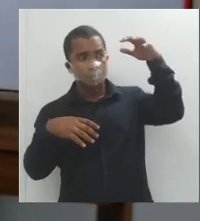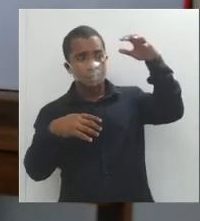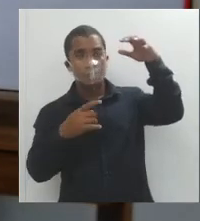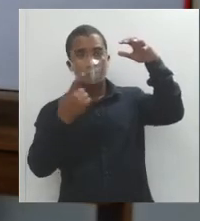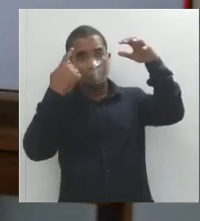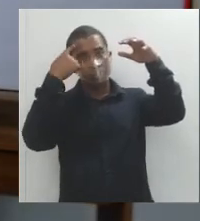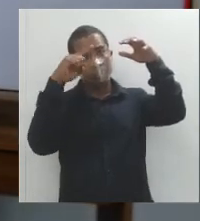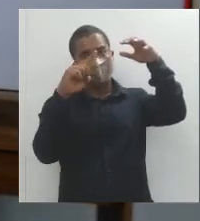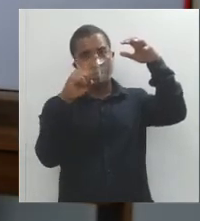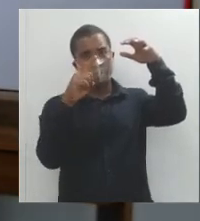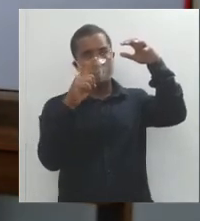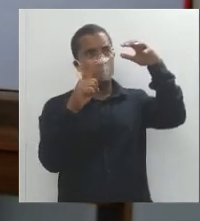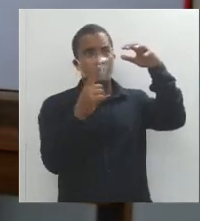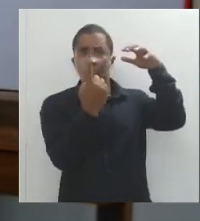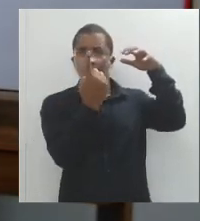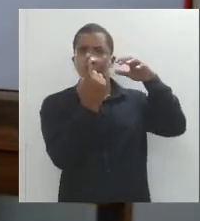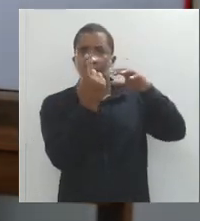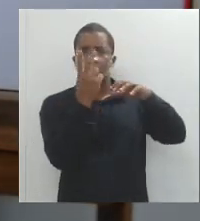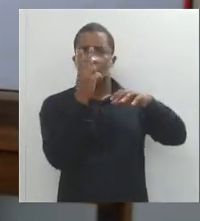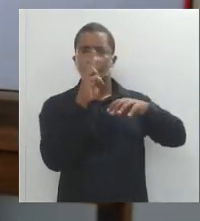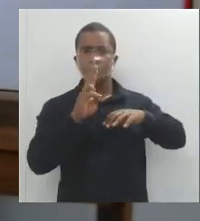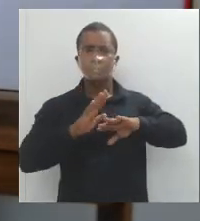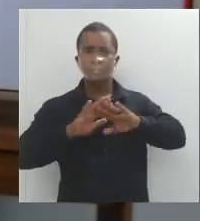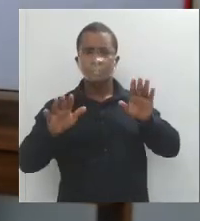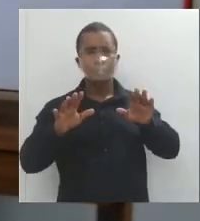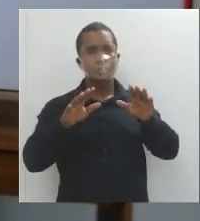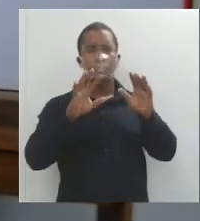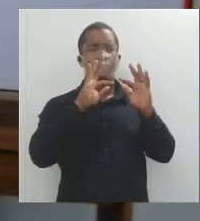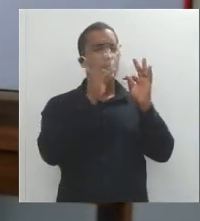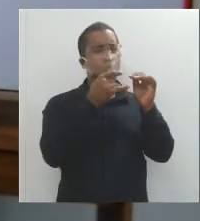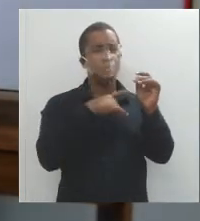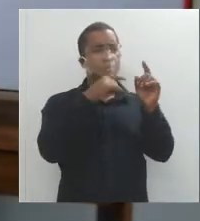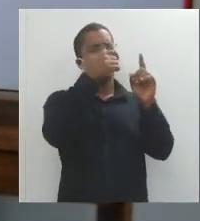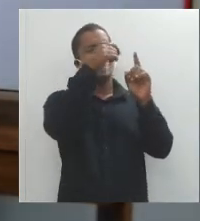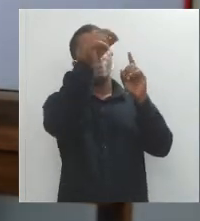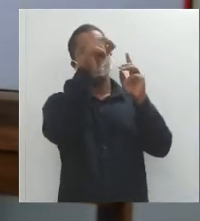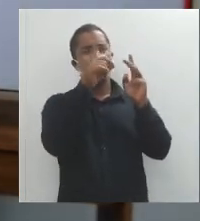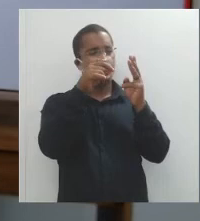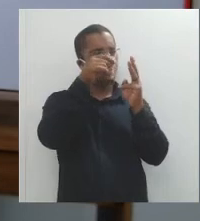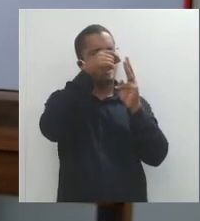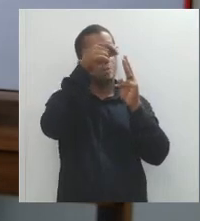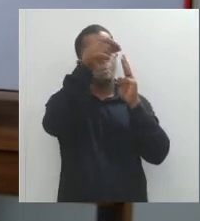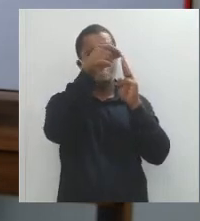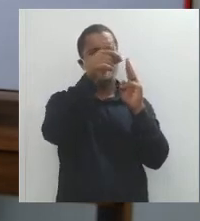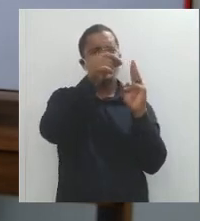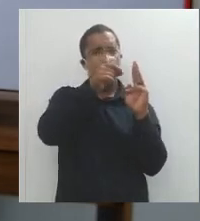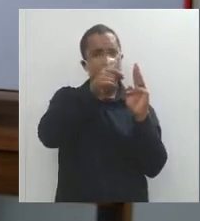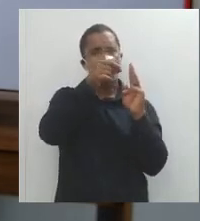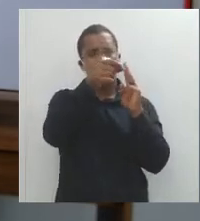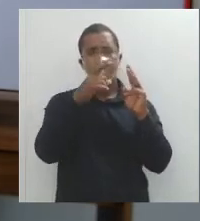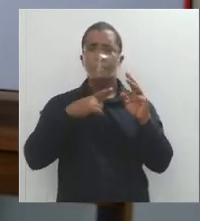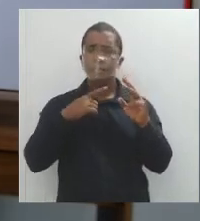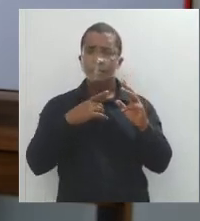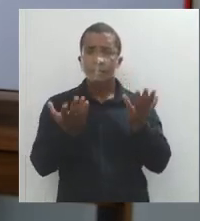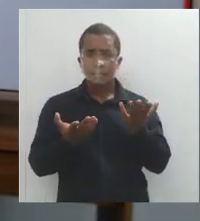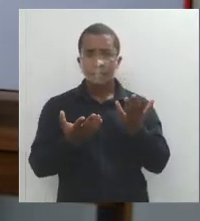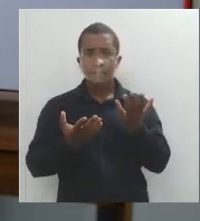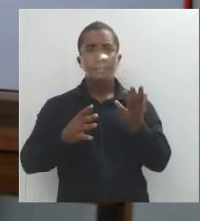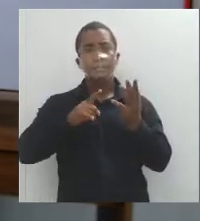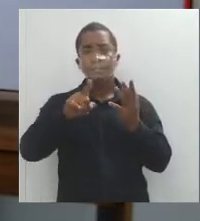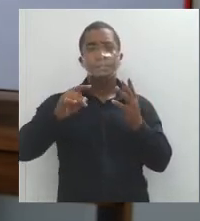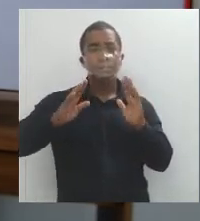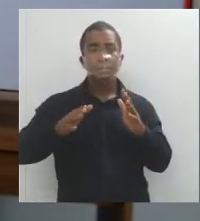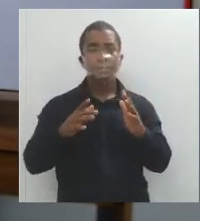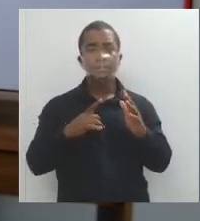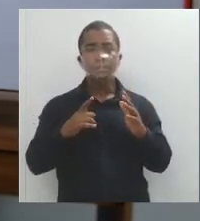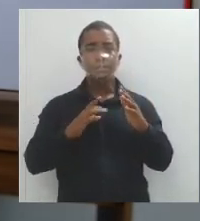dê em chuveiro, todo chuveiro tem verão, inverno, primavera, ou bolinha 1, bolinha 2, bolinha 3. Todo chuveiro você tem que supor que ele seja